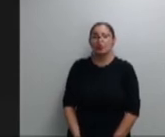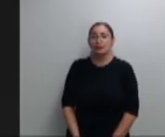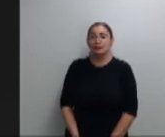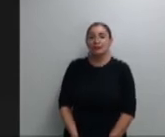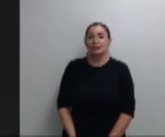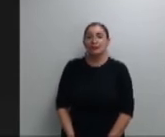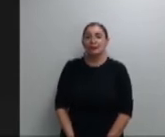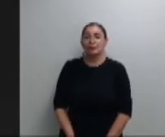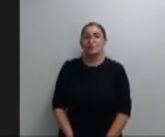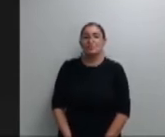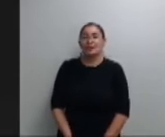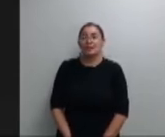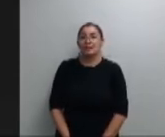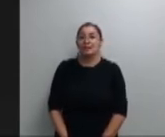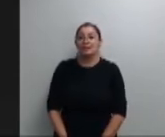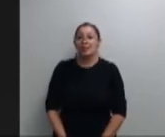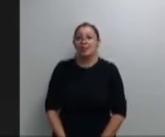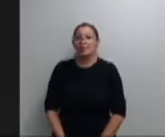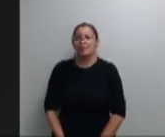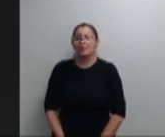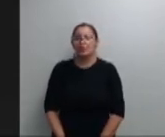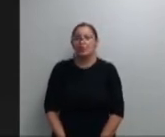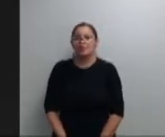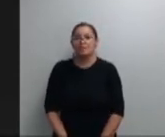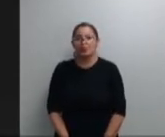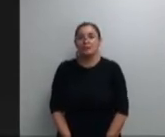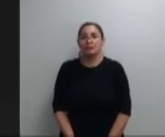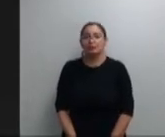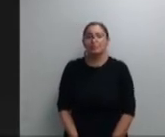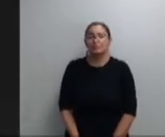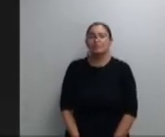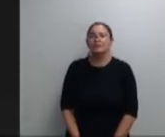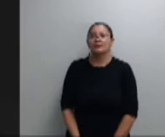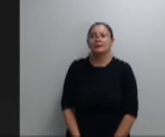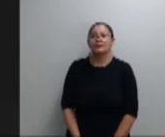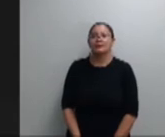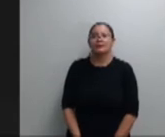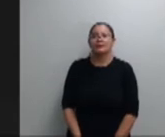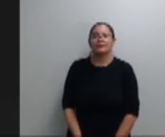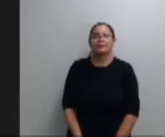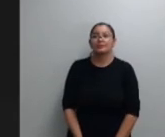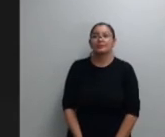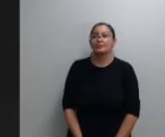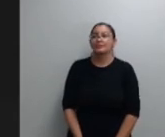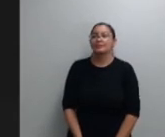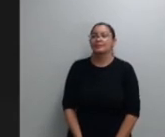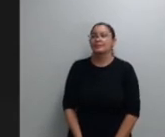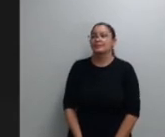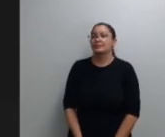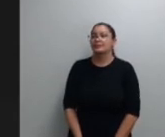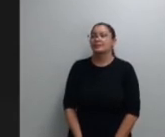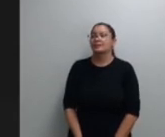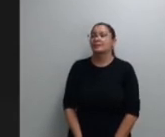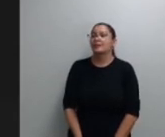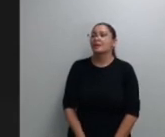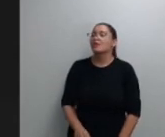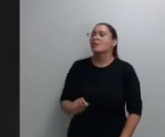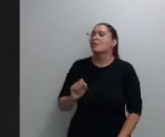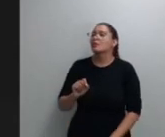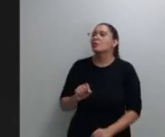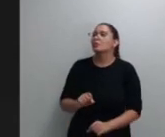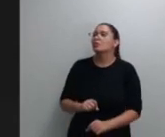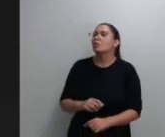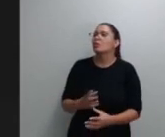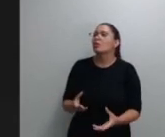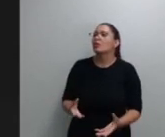e o ministro do Gervos a observação eu tenho impressão que essa farra de títulos compromete mais as instituições que otorgaram do que